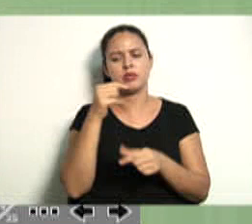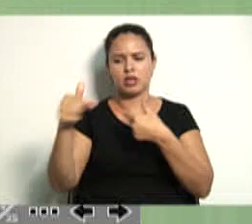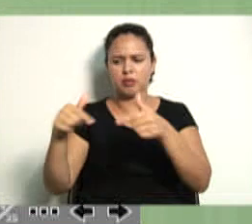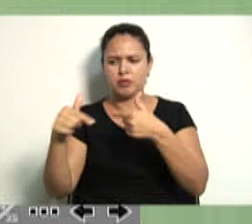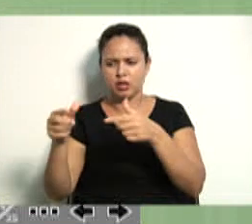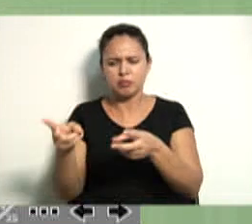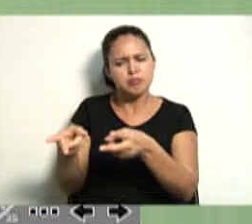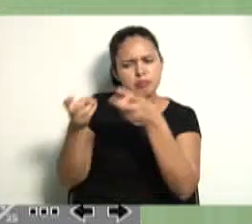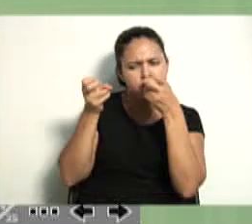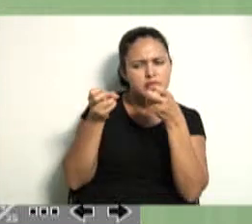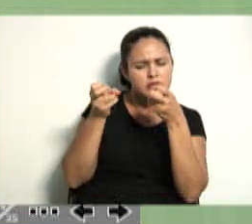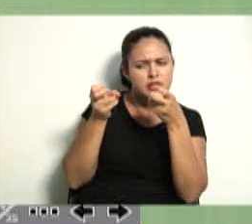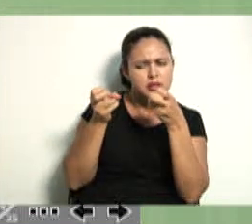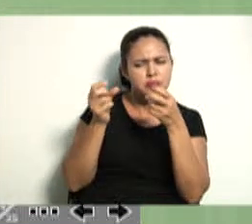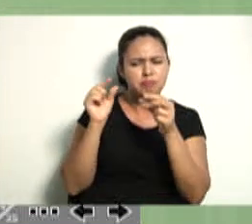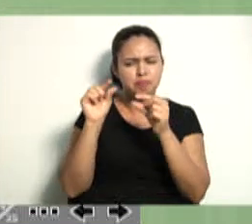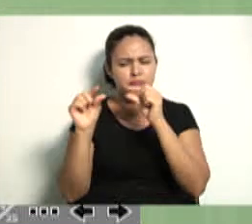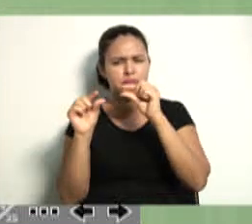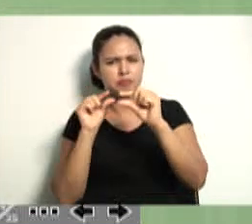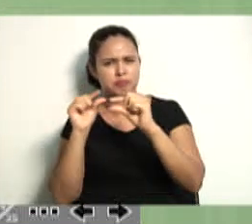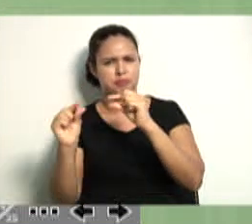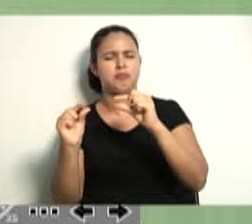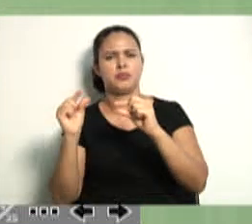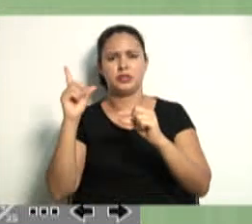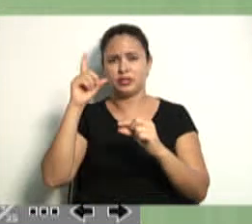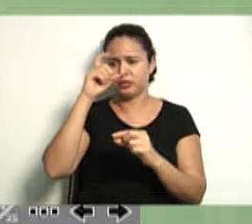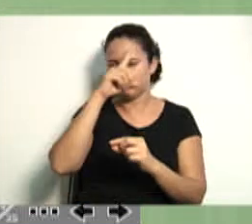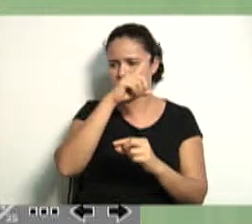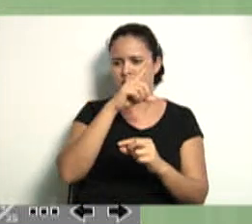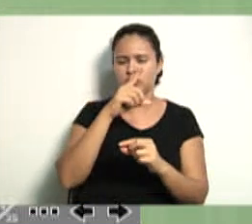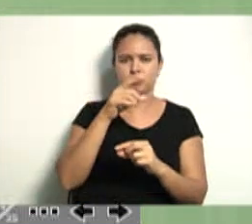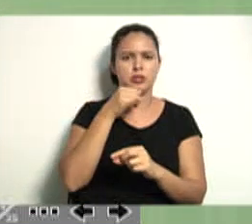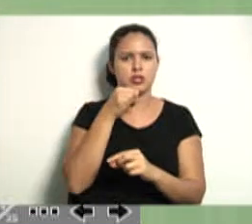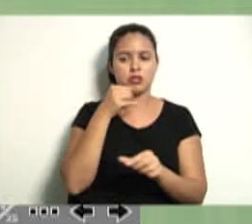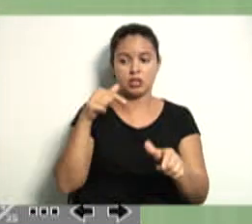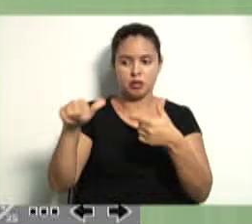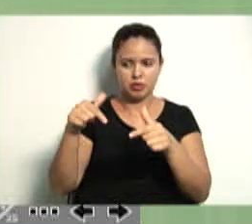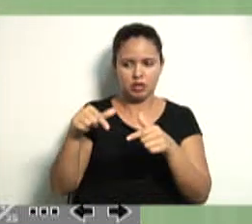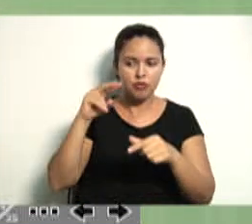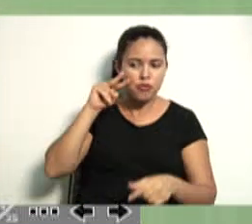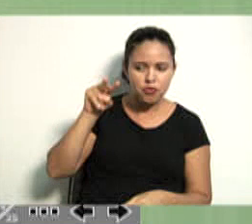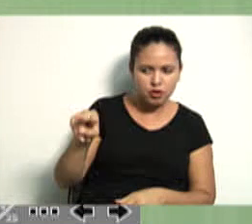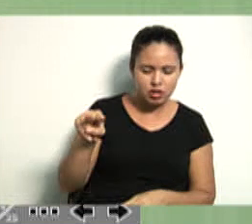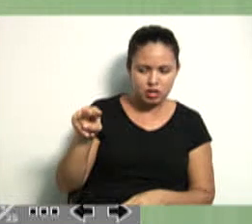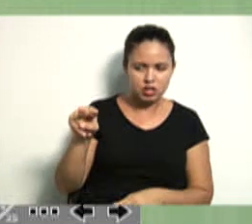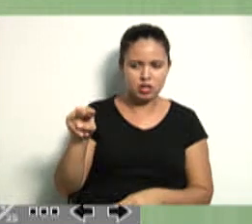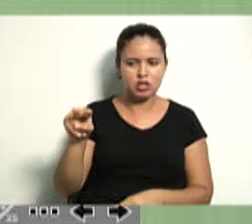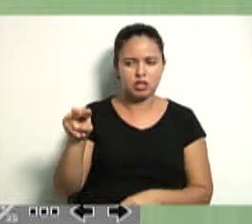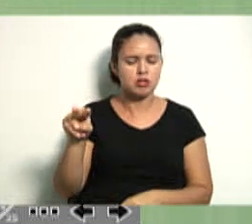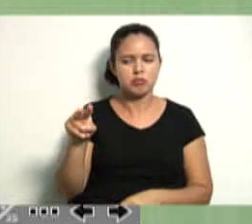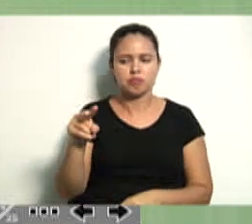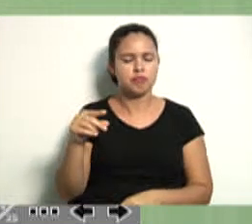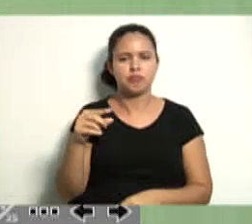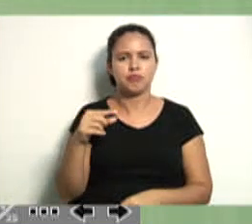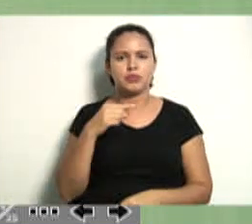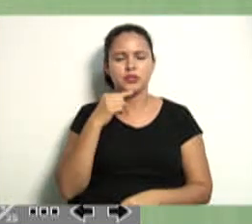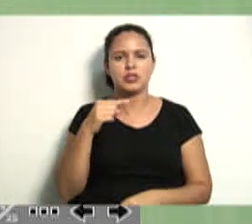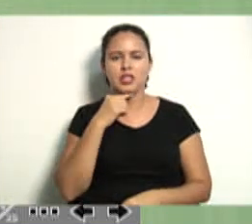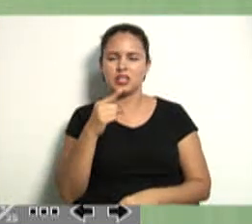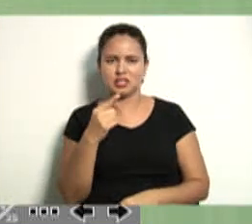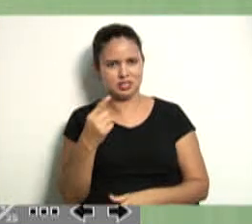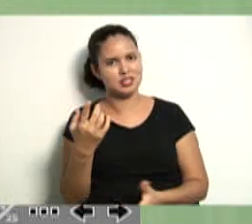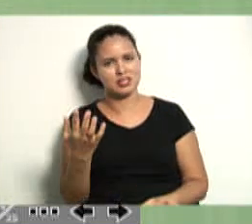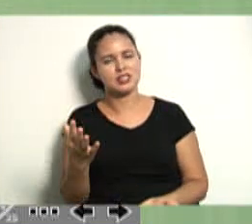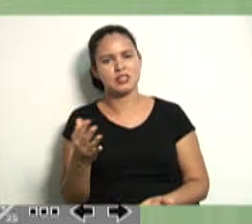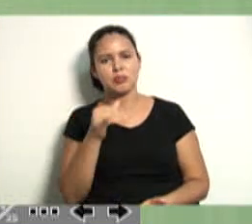é possível perceber, mas não tocar ou contar o resultado do trabalho. Por exemplo, uma aula